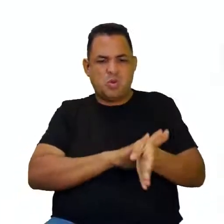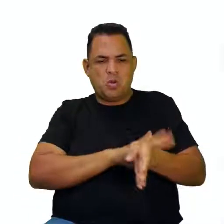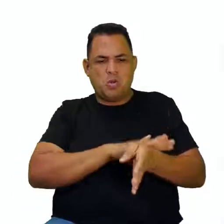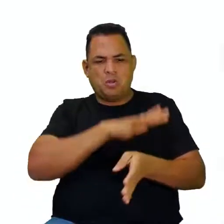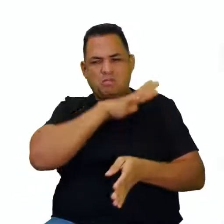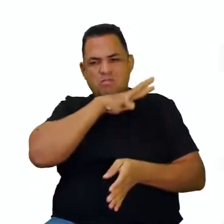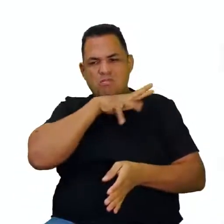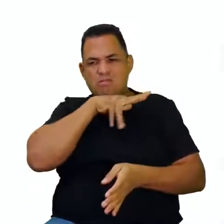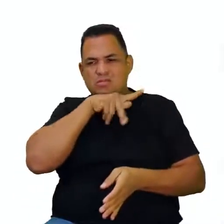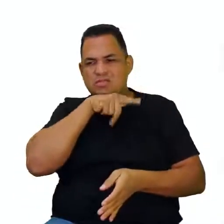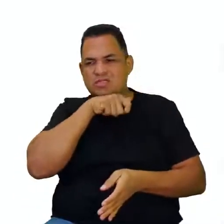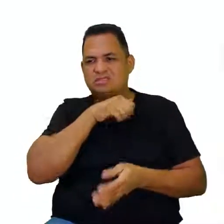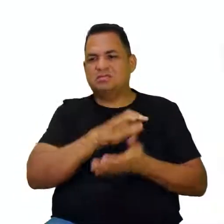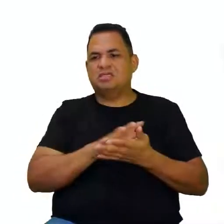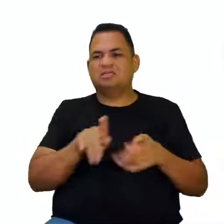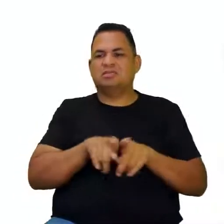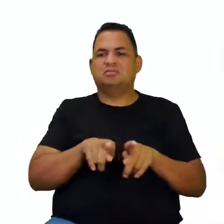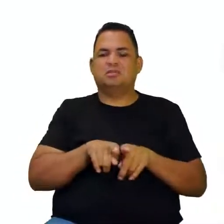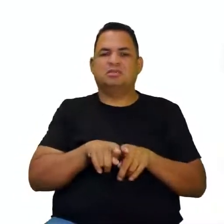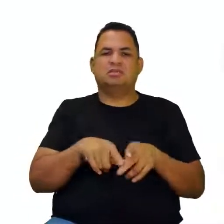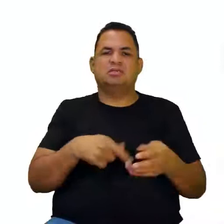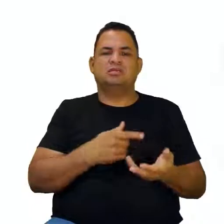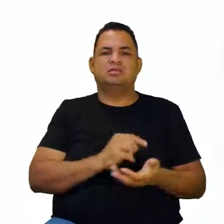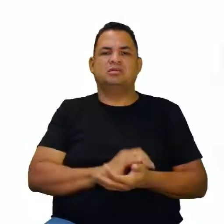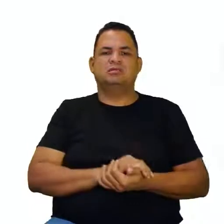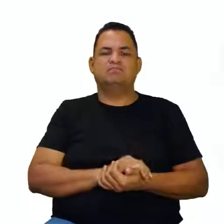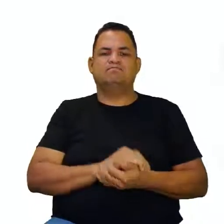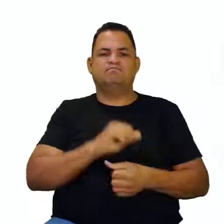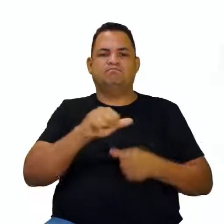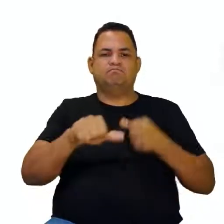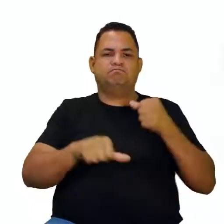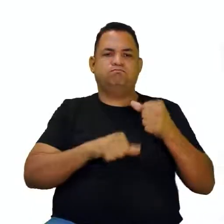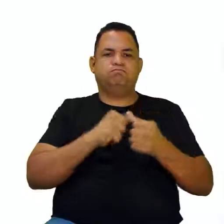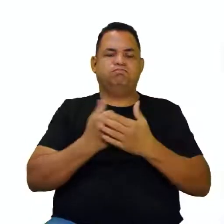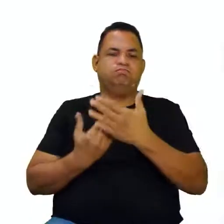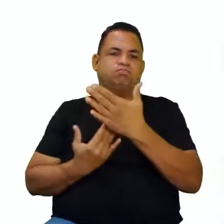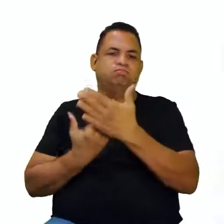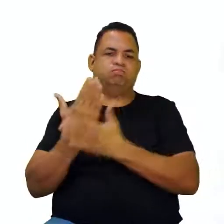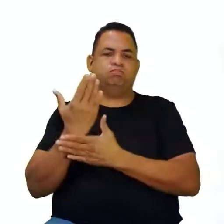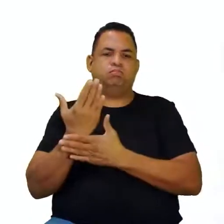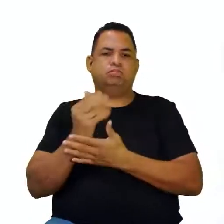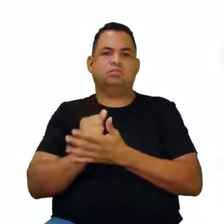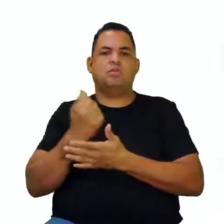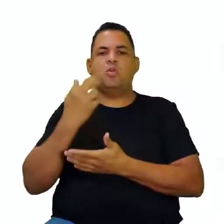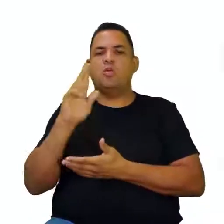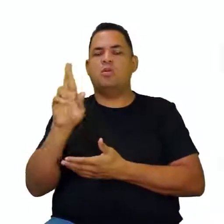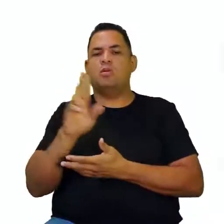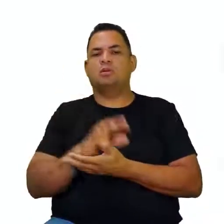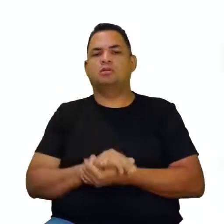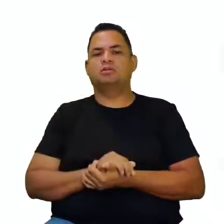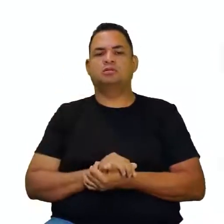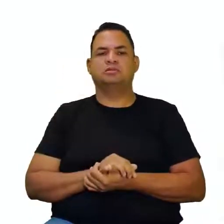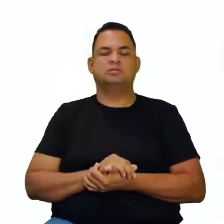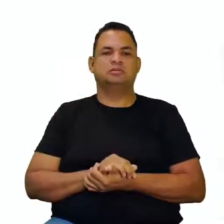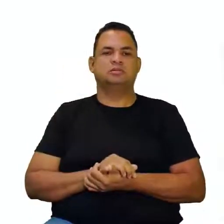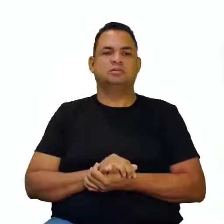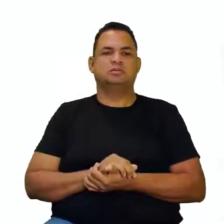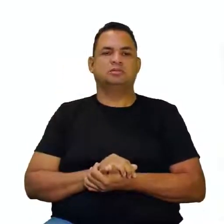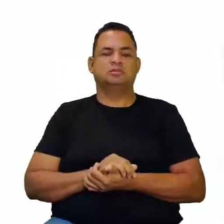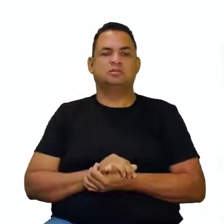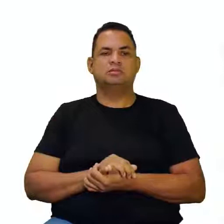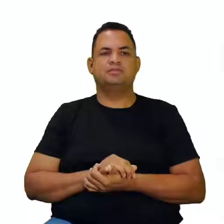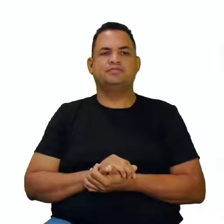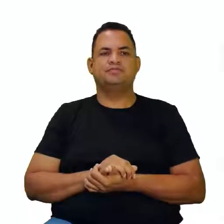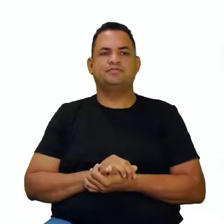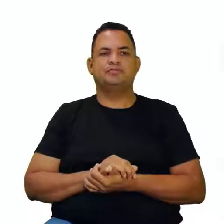permite também as trocas gasosas do meio aquático com a atmosfera. Então, elas seriam ótimas para